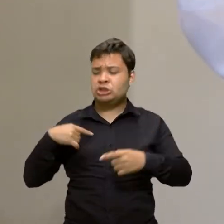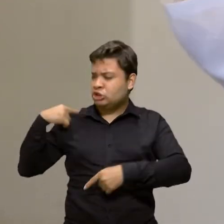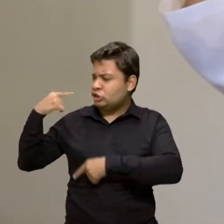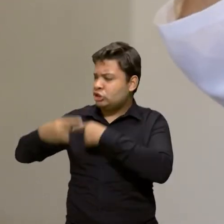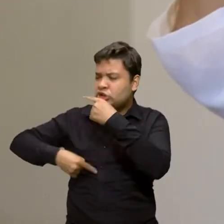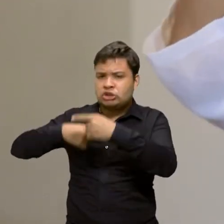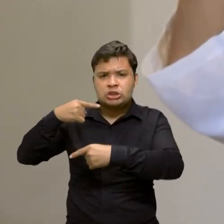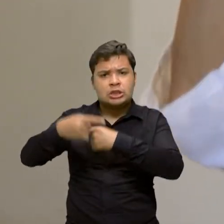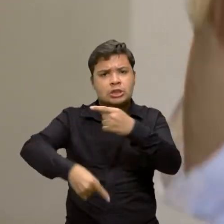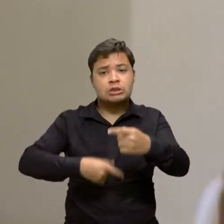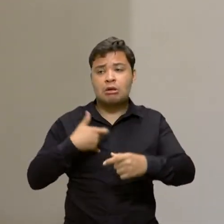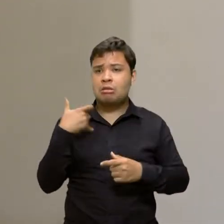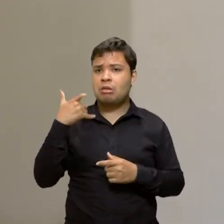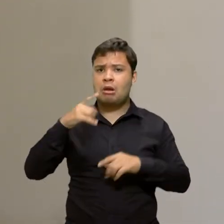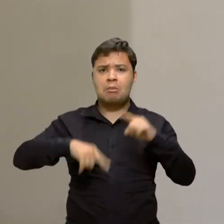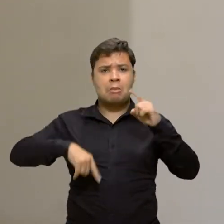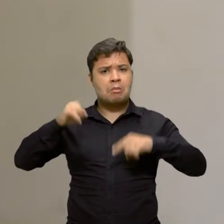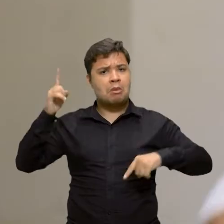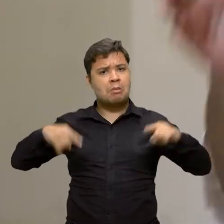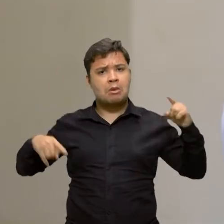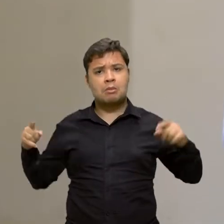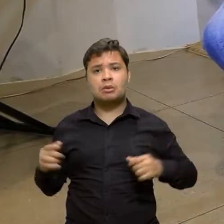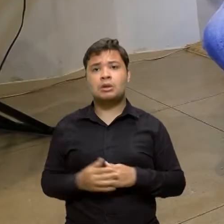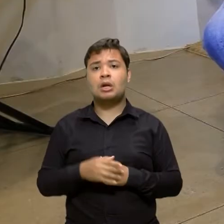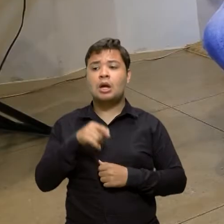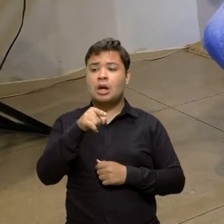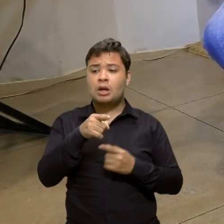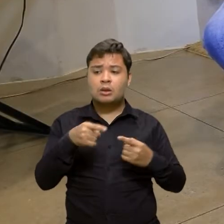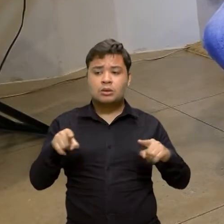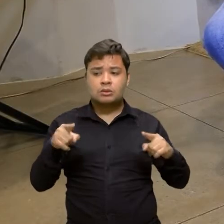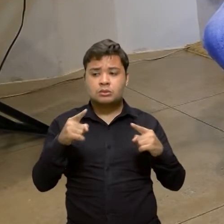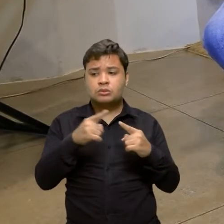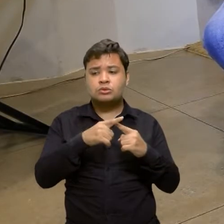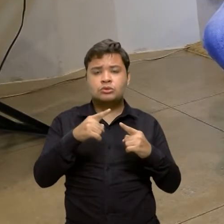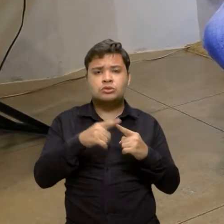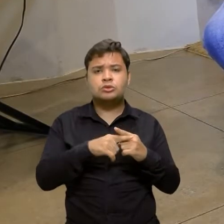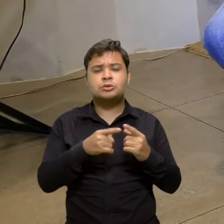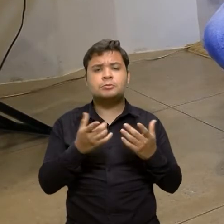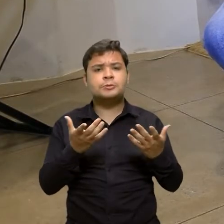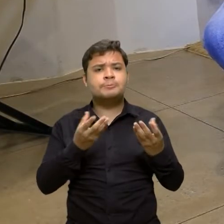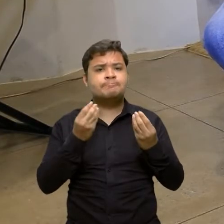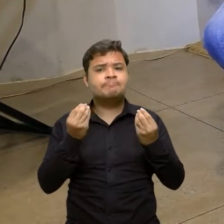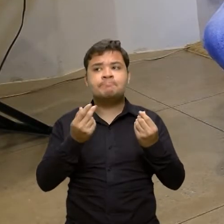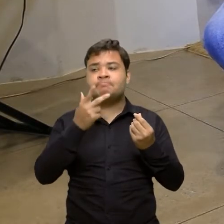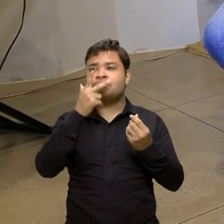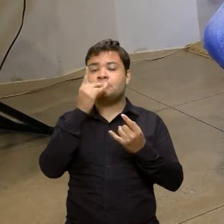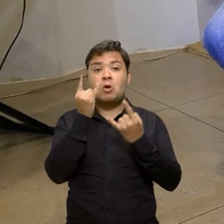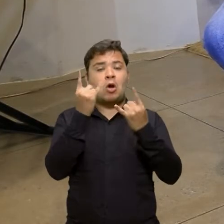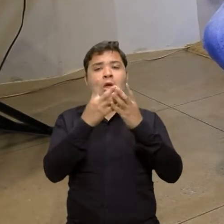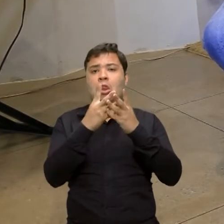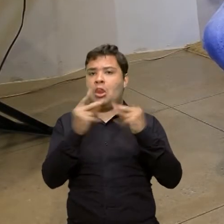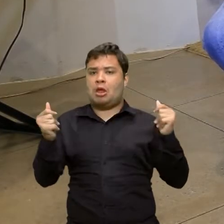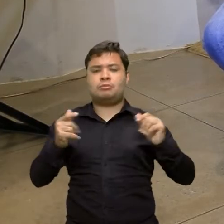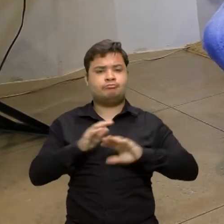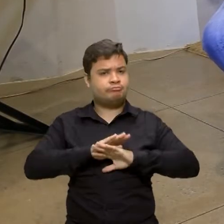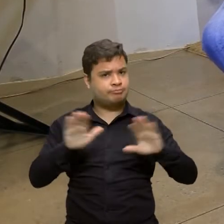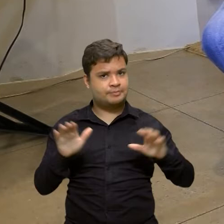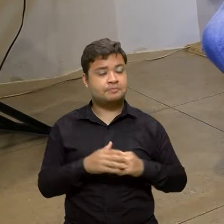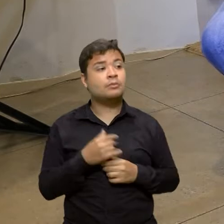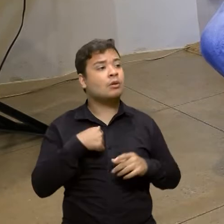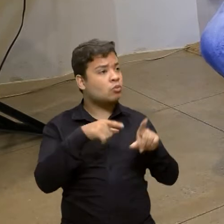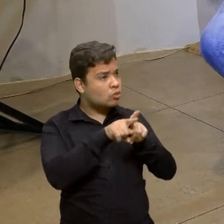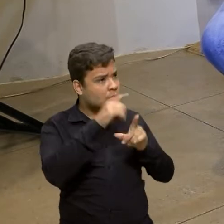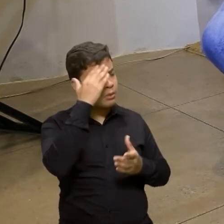Gerações de várias faixas etárias. Vai e vem. É um estilo, eu acredito, imortal. Eu também